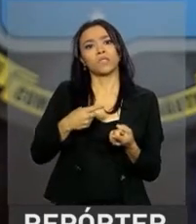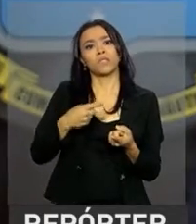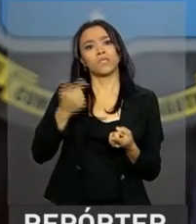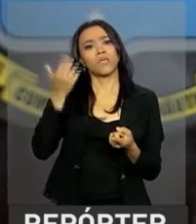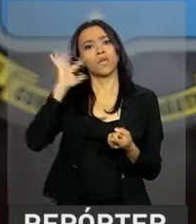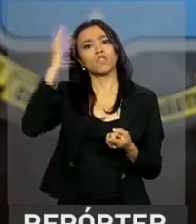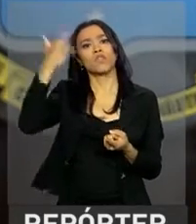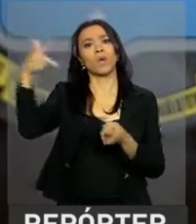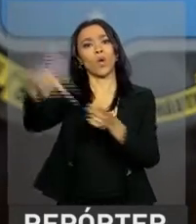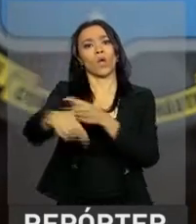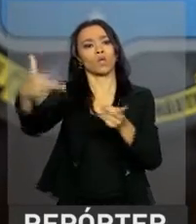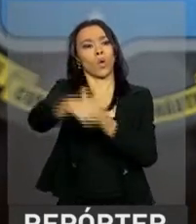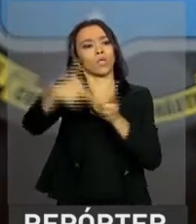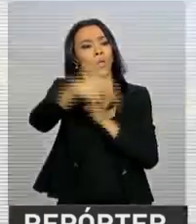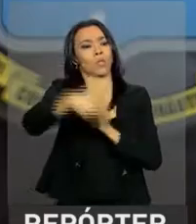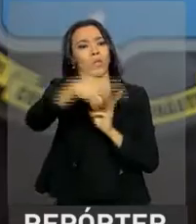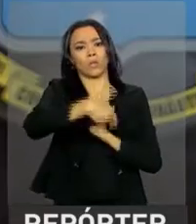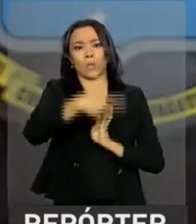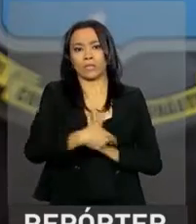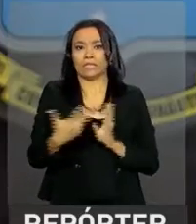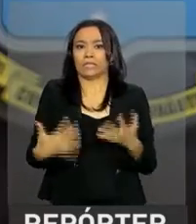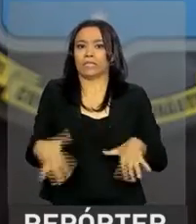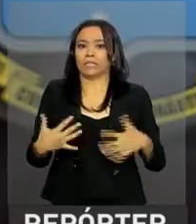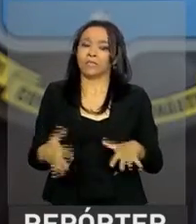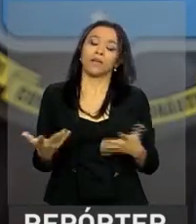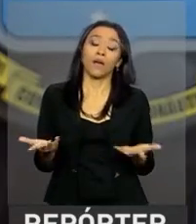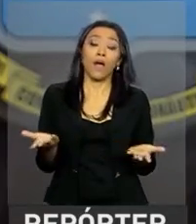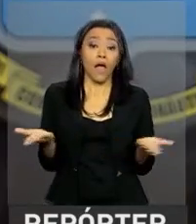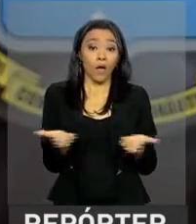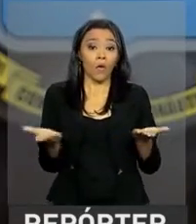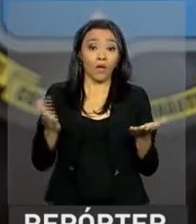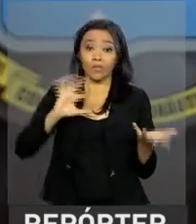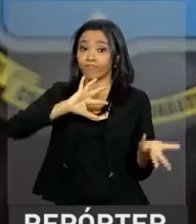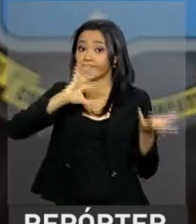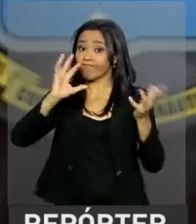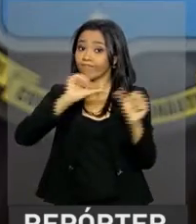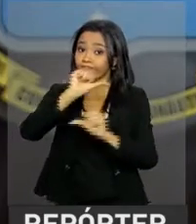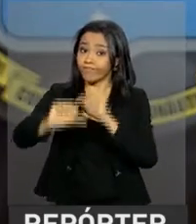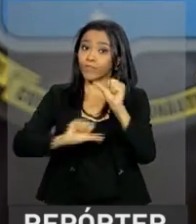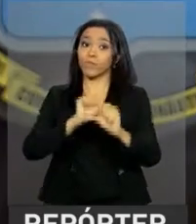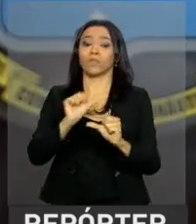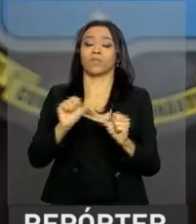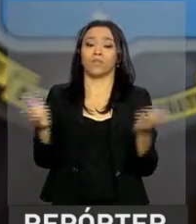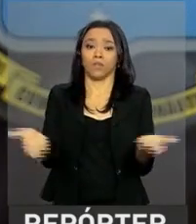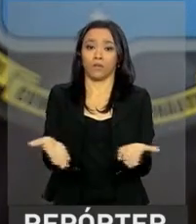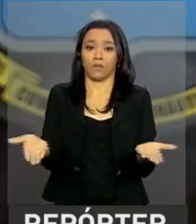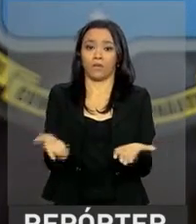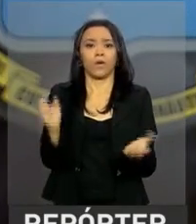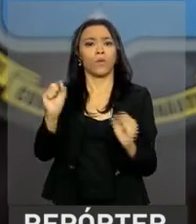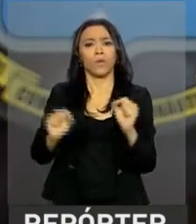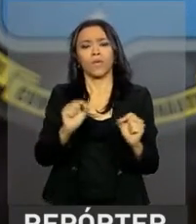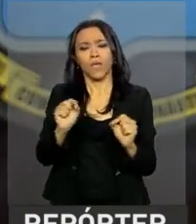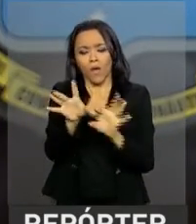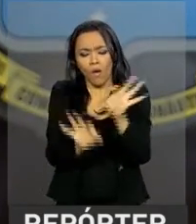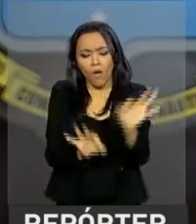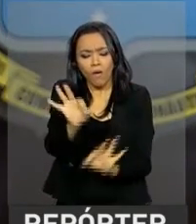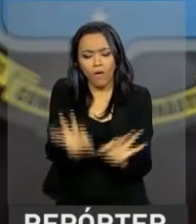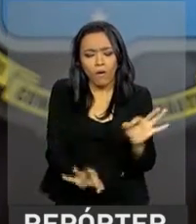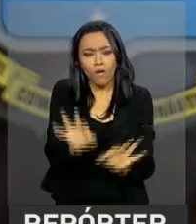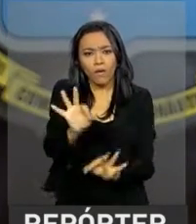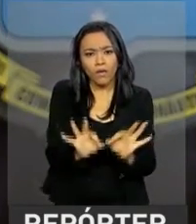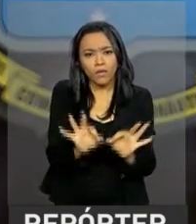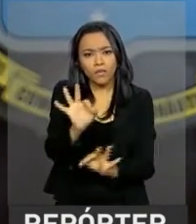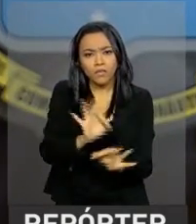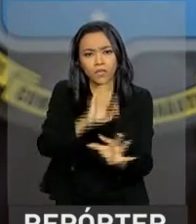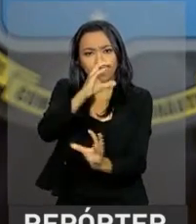unilaterais atingindo todo mundo porque nós estamos agora é exatamente de uma certa maneira reconstruindo suas finanças